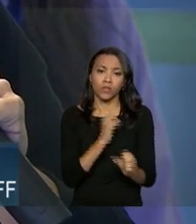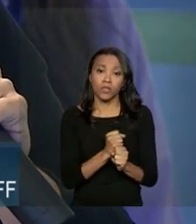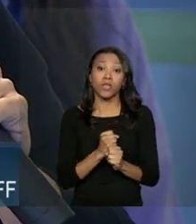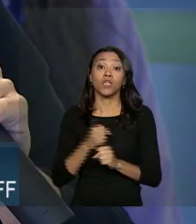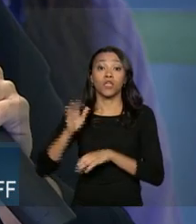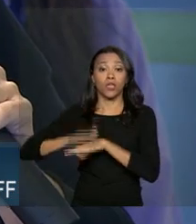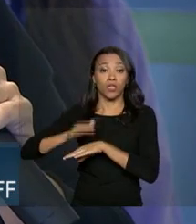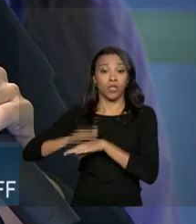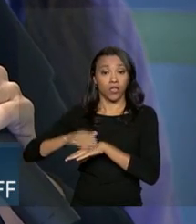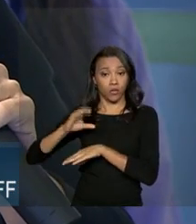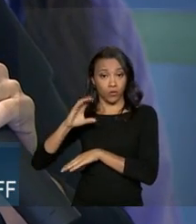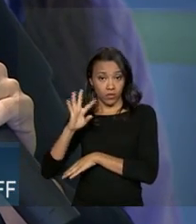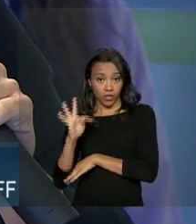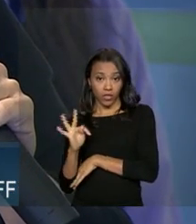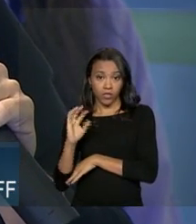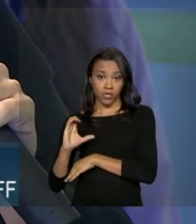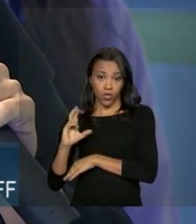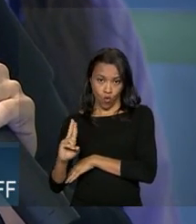segunda pergunta seria,